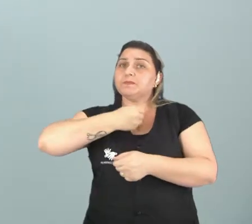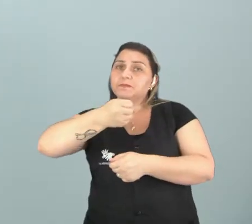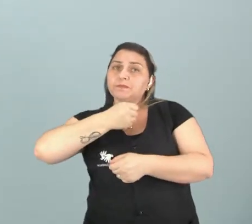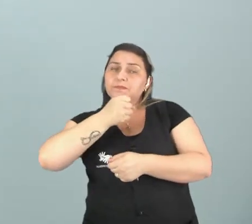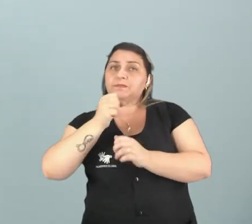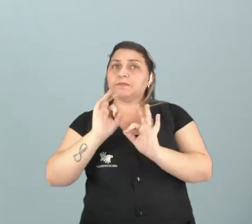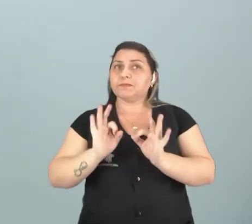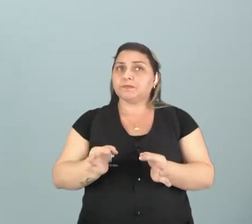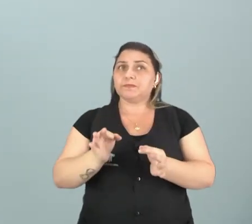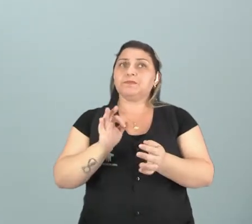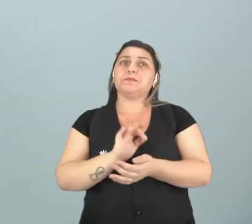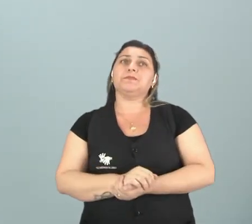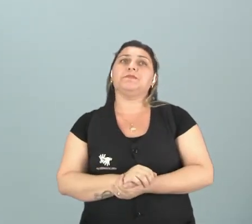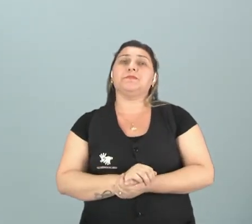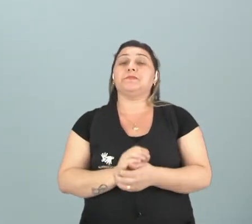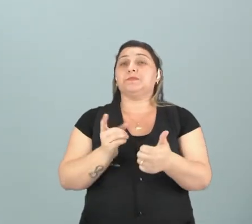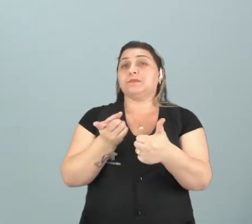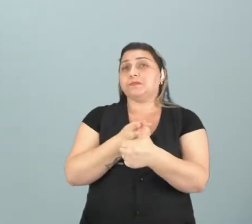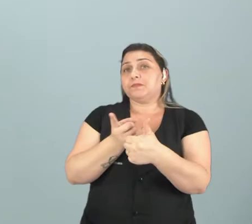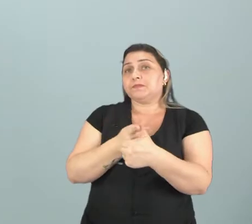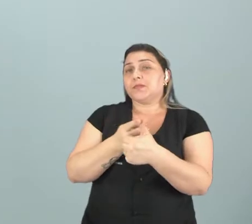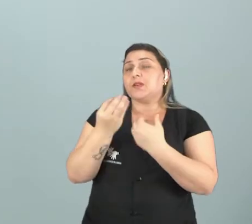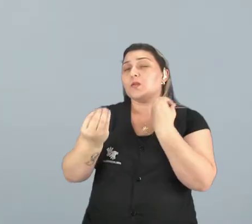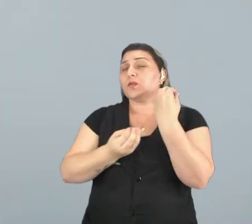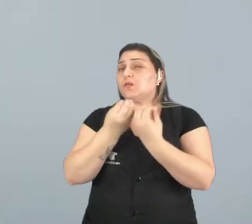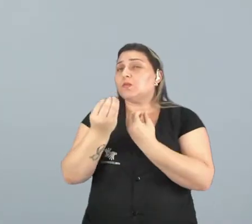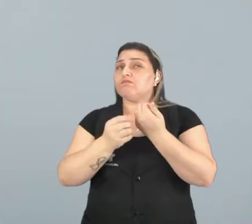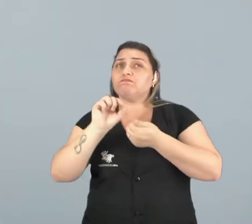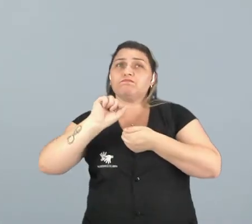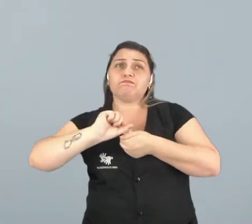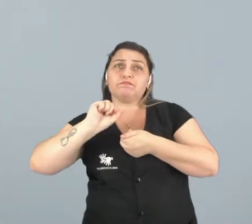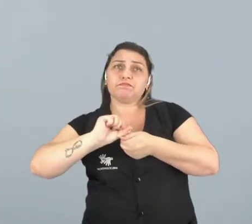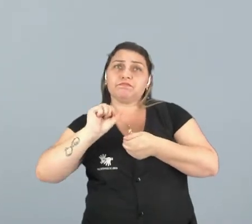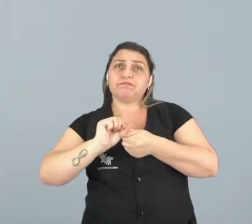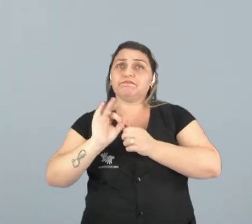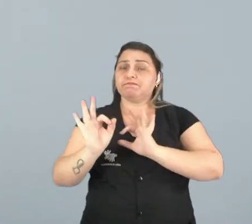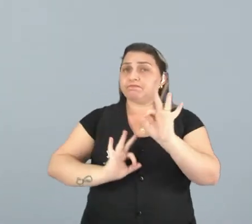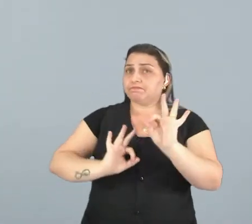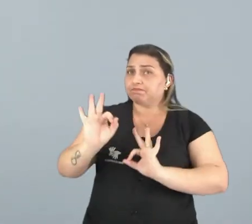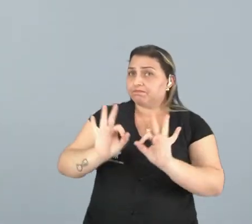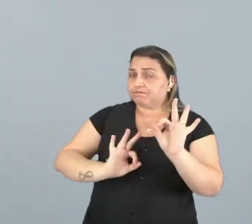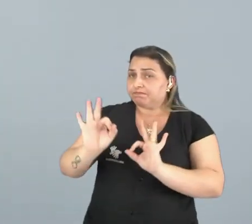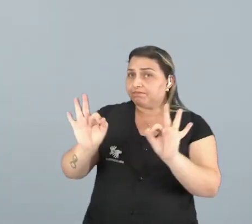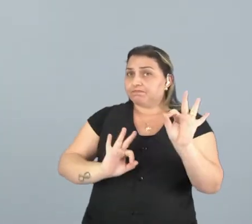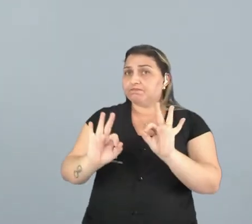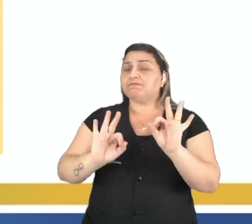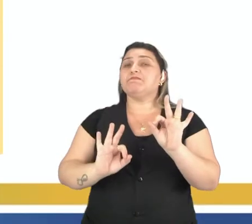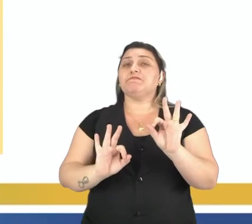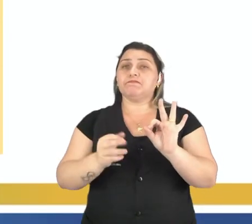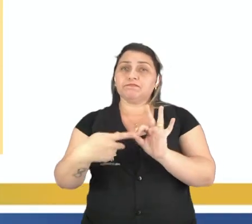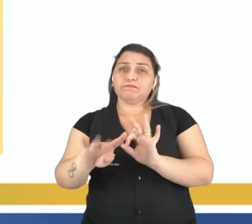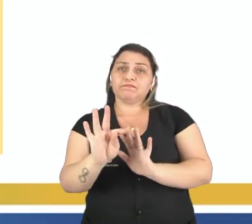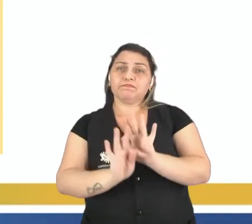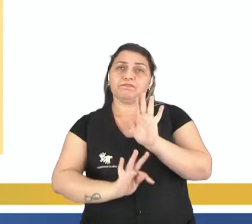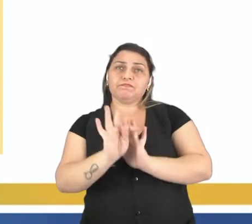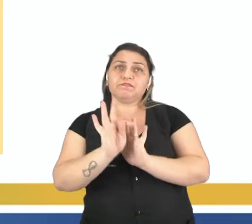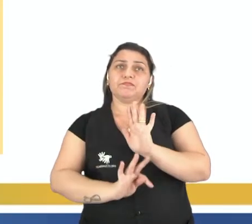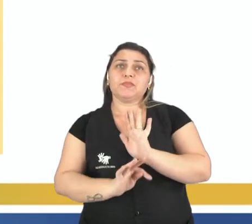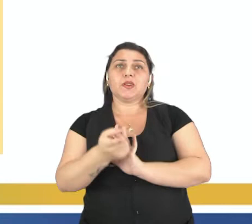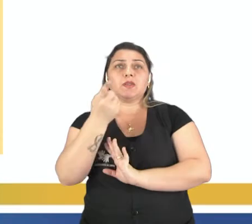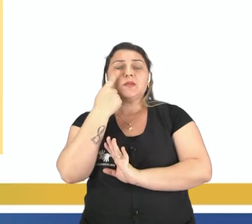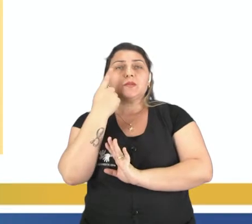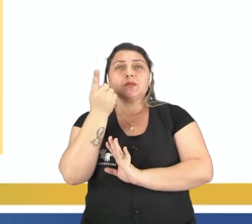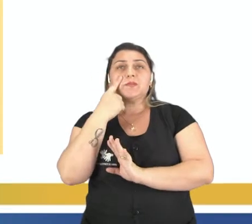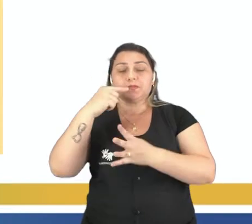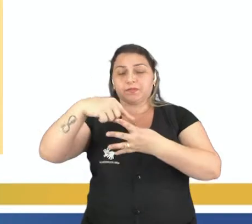reportagem. Passo 1. Como fazer? É a preparação da produção do seu texto. Olha só